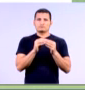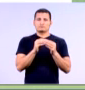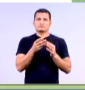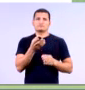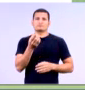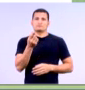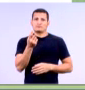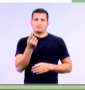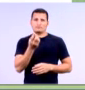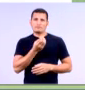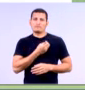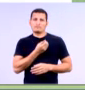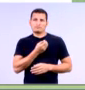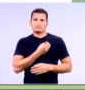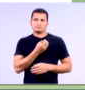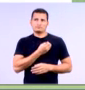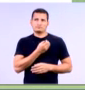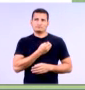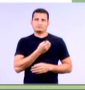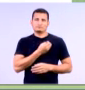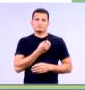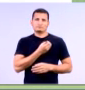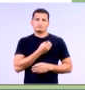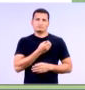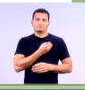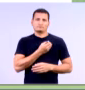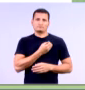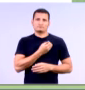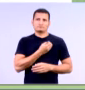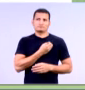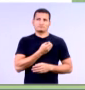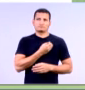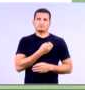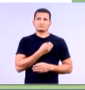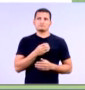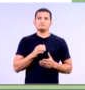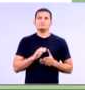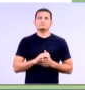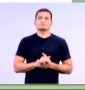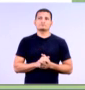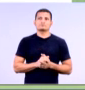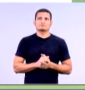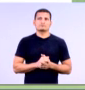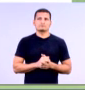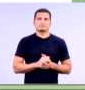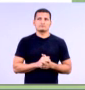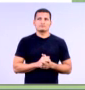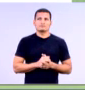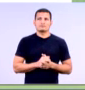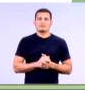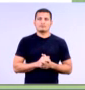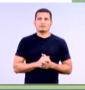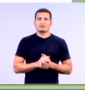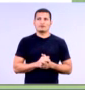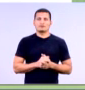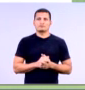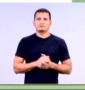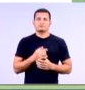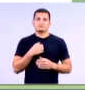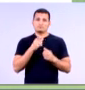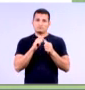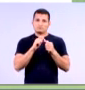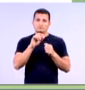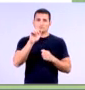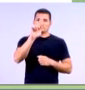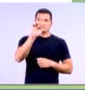valor ao atributo número. Então, gente, aí eu fiz apenas o get e